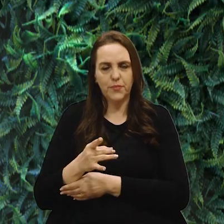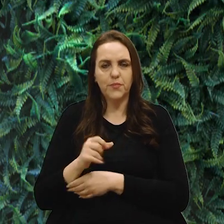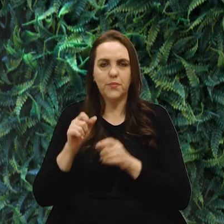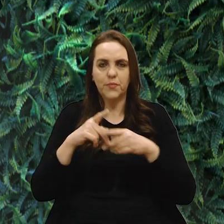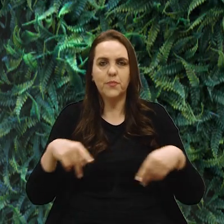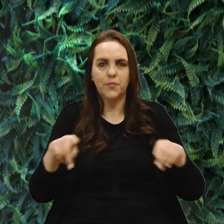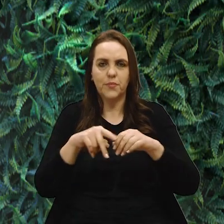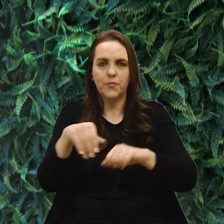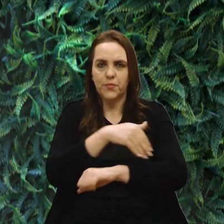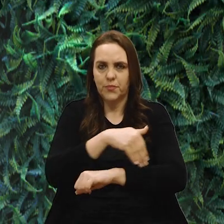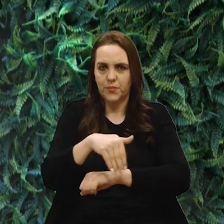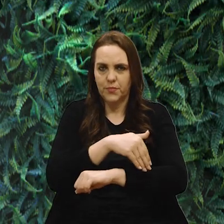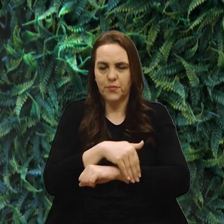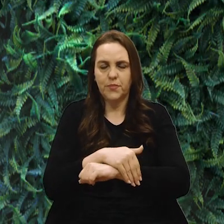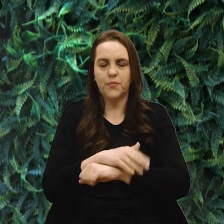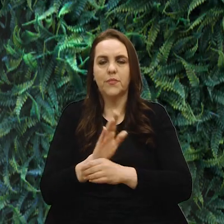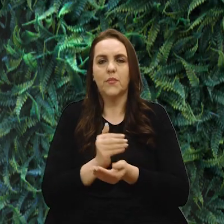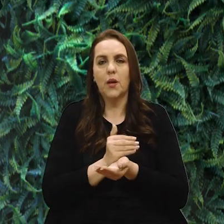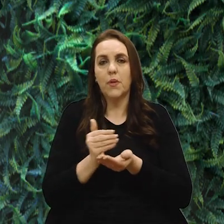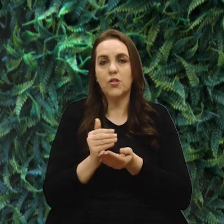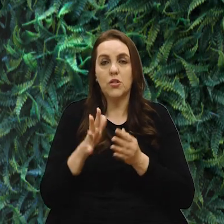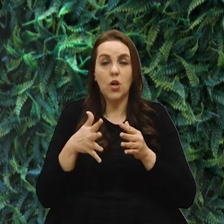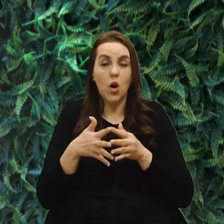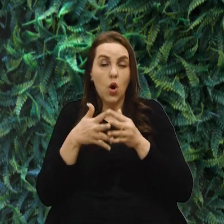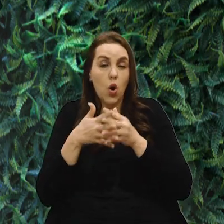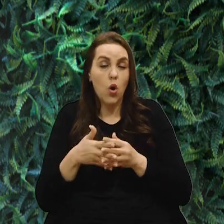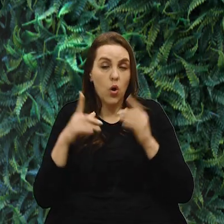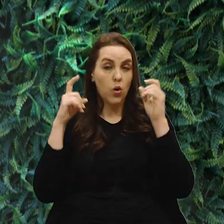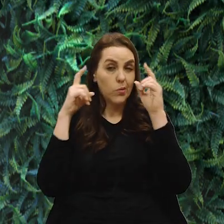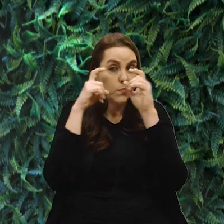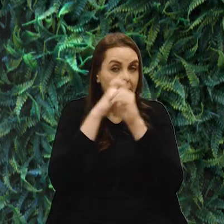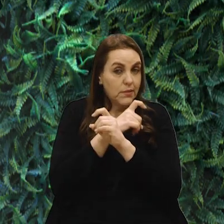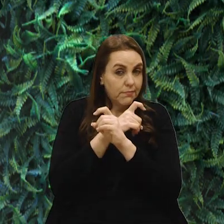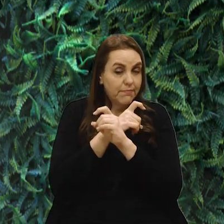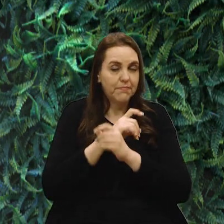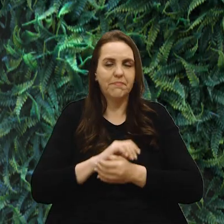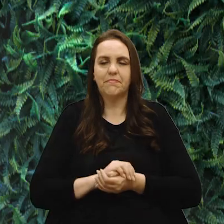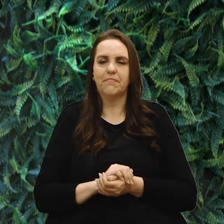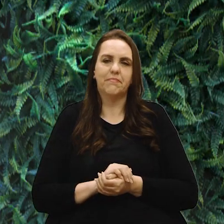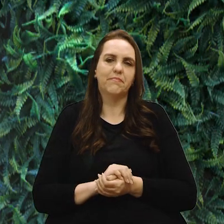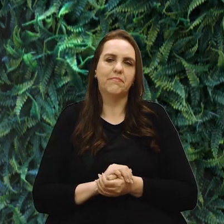a população em situação de rua a partir da sua complexidade, assim, né? Porque